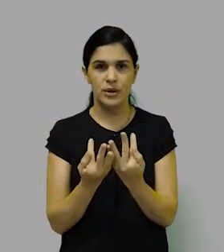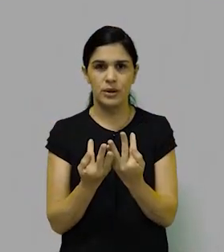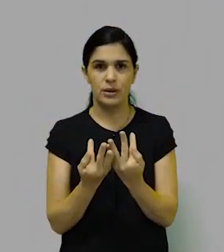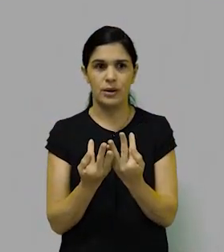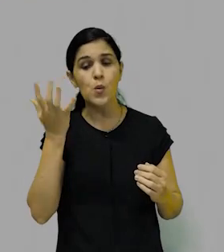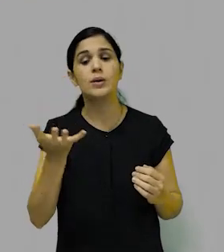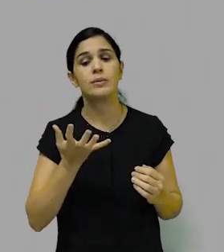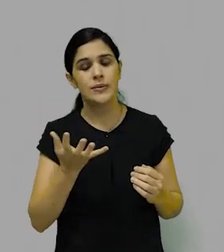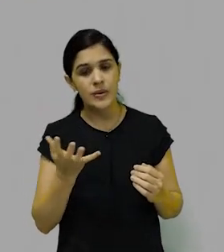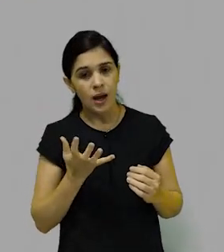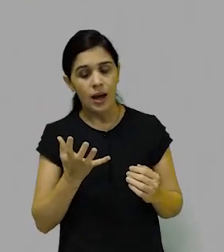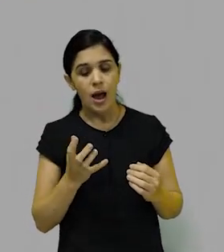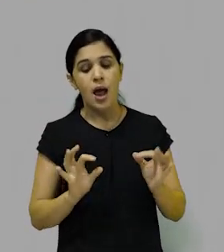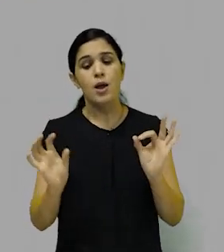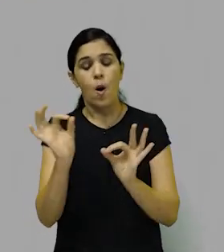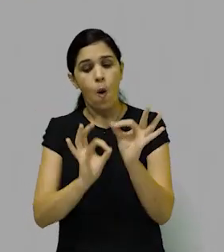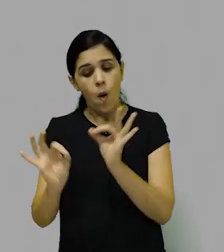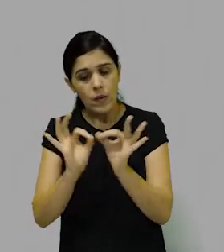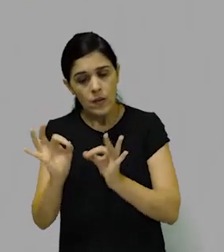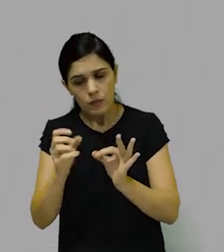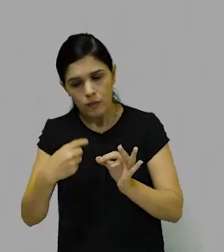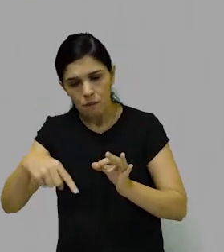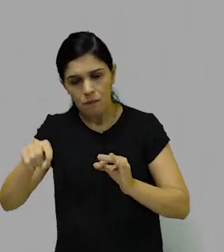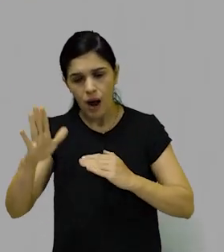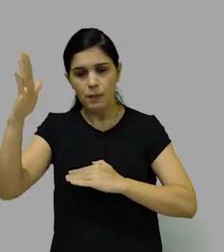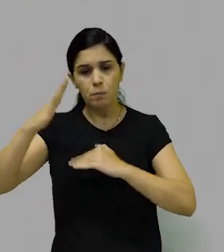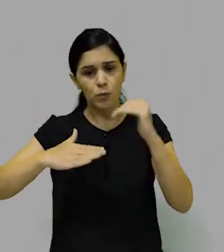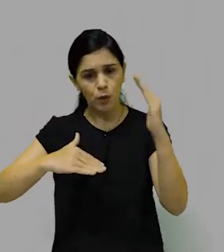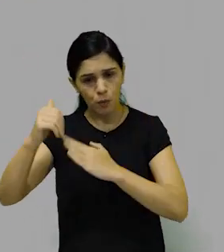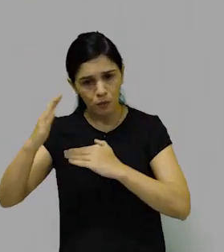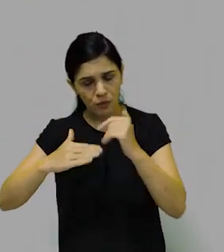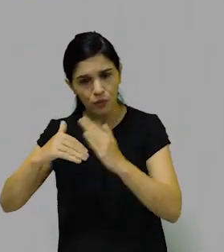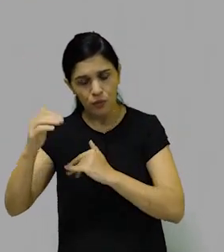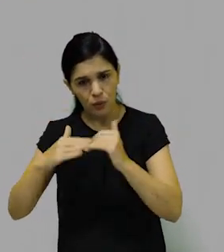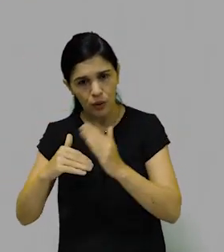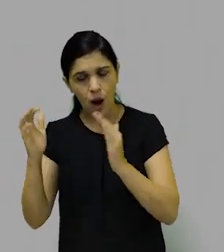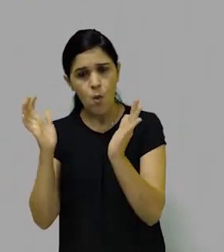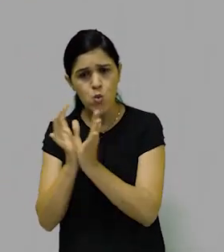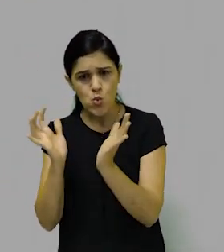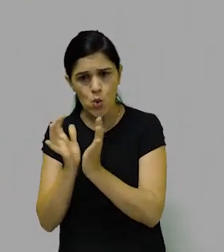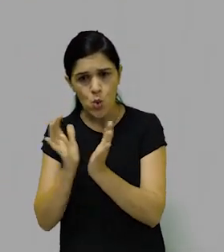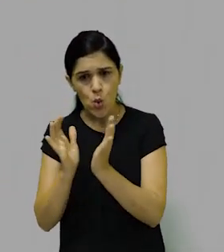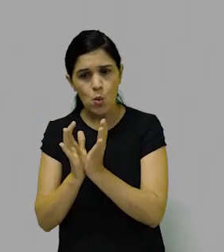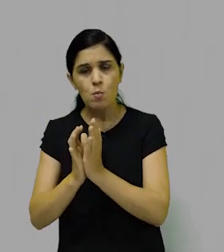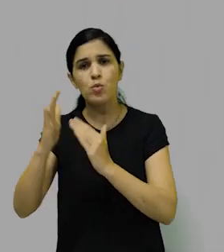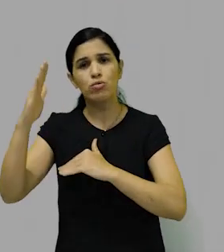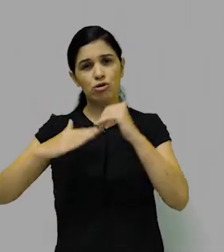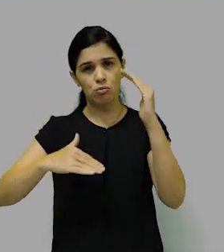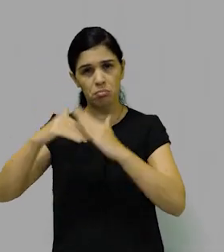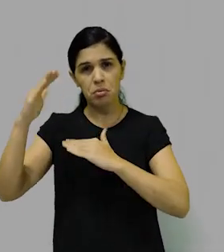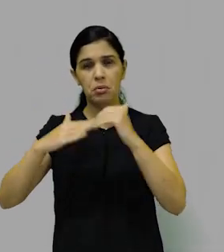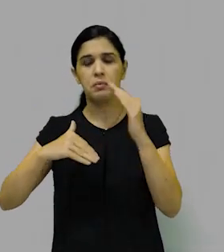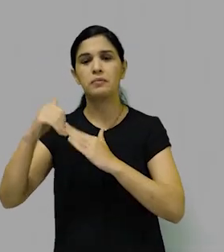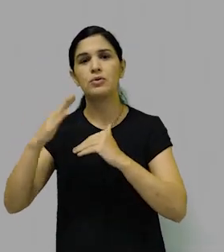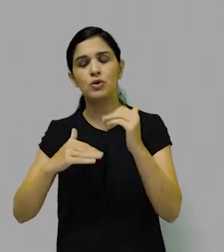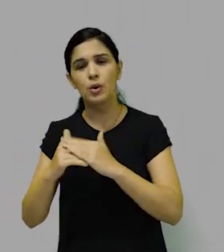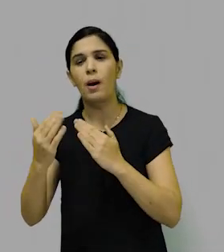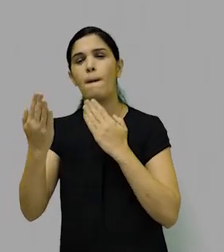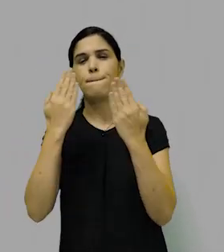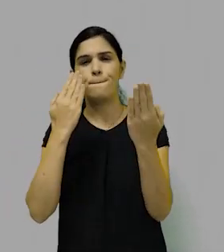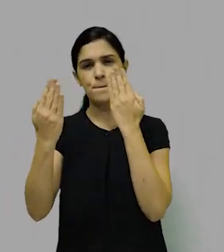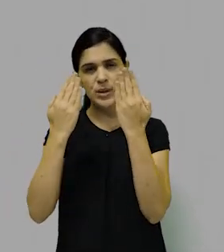esforço e descanso. Então, esse indivíduo ele negligencia demais esse descanso. Então, ele acaba por ter